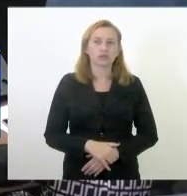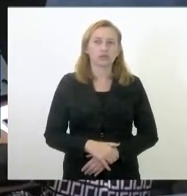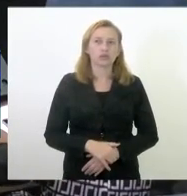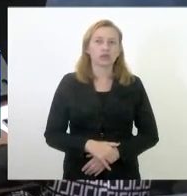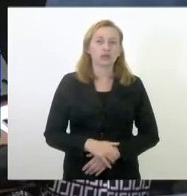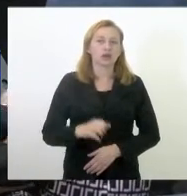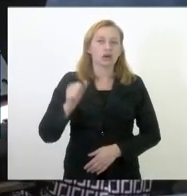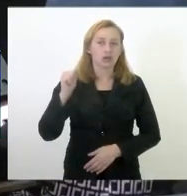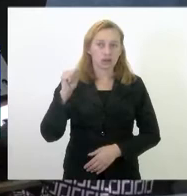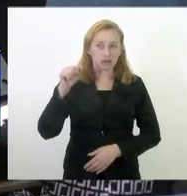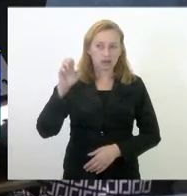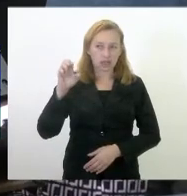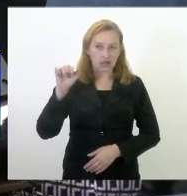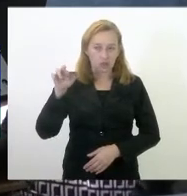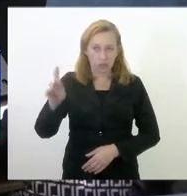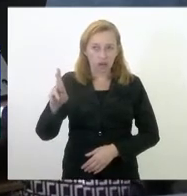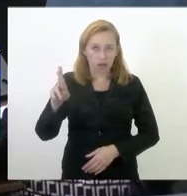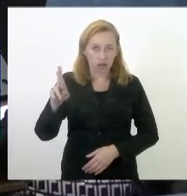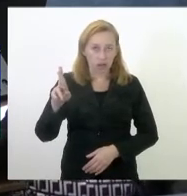Eliomar.